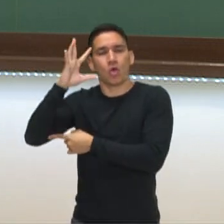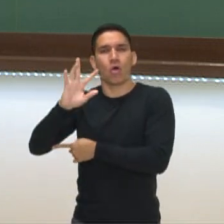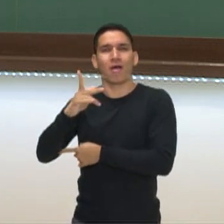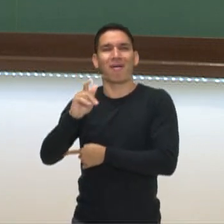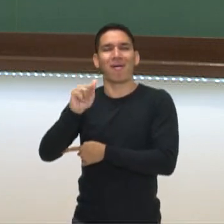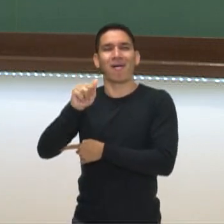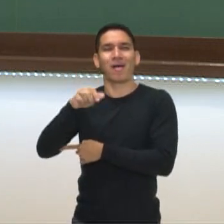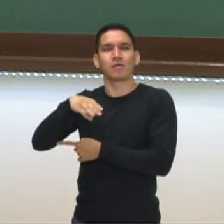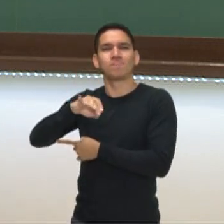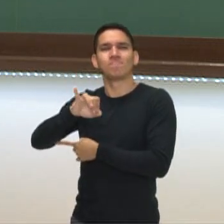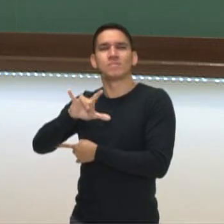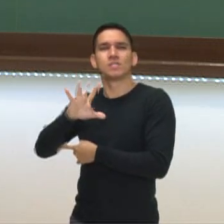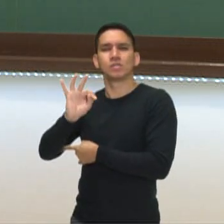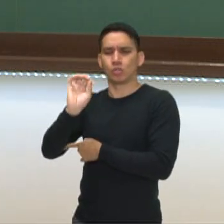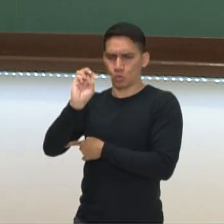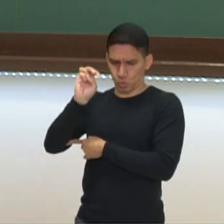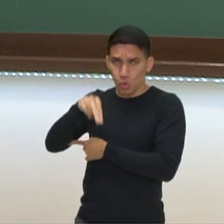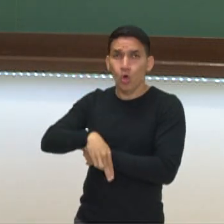energia, tá?